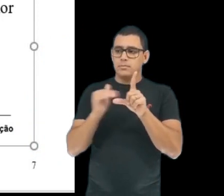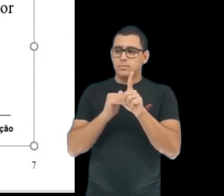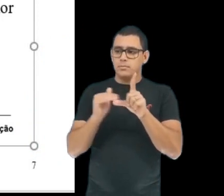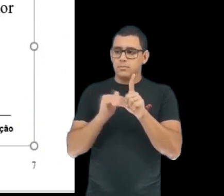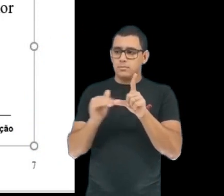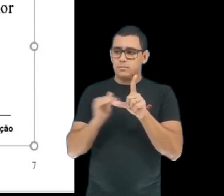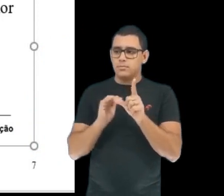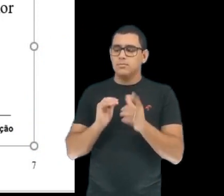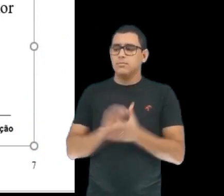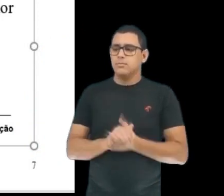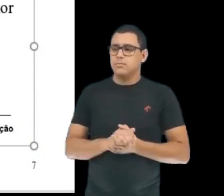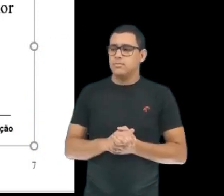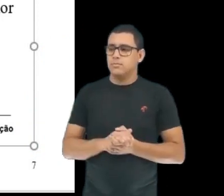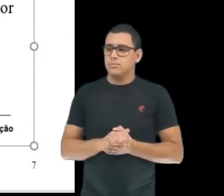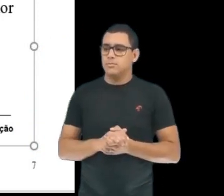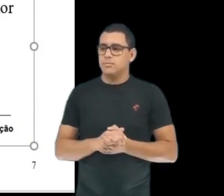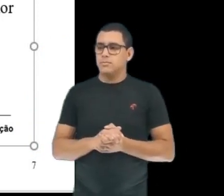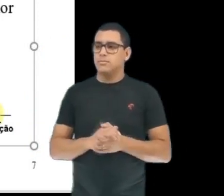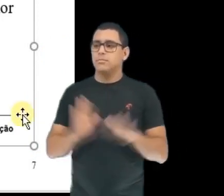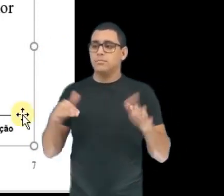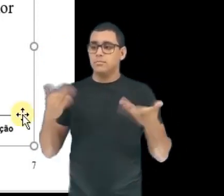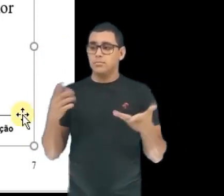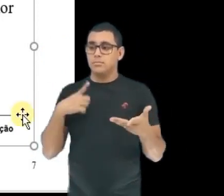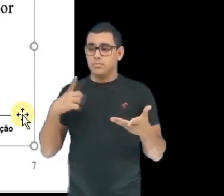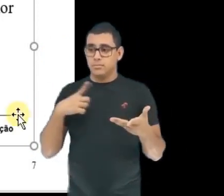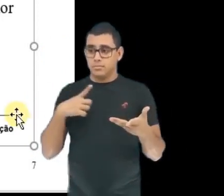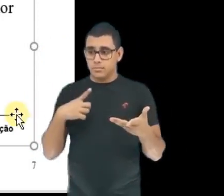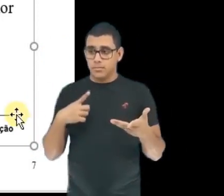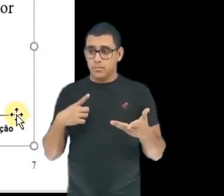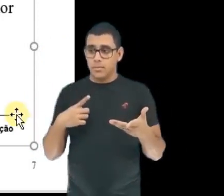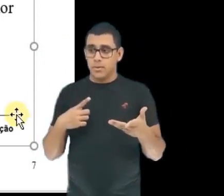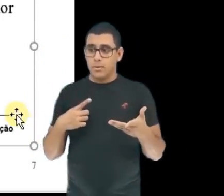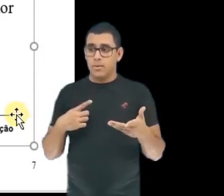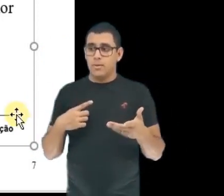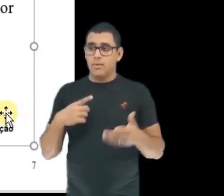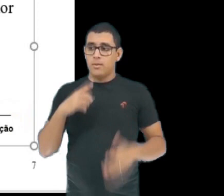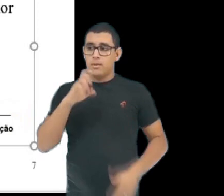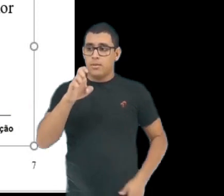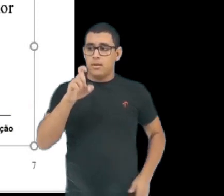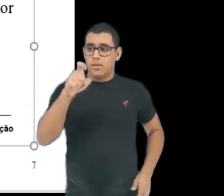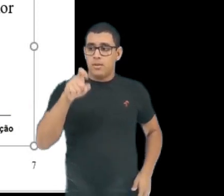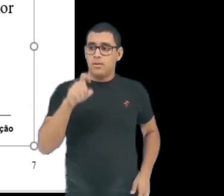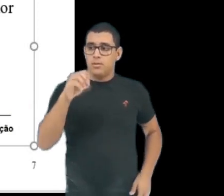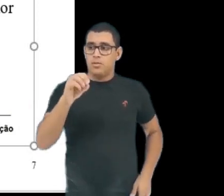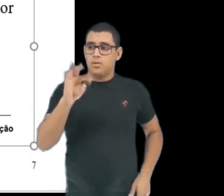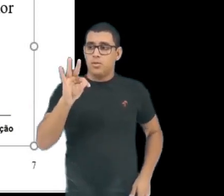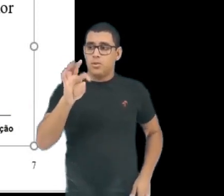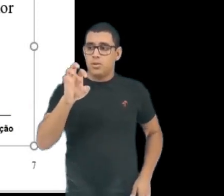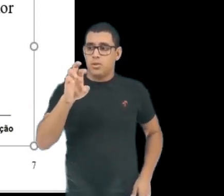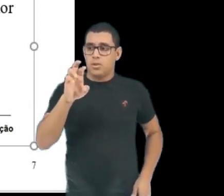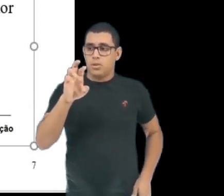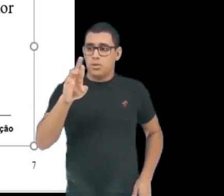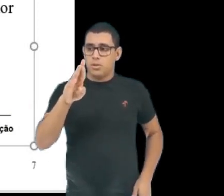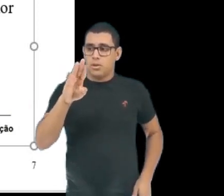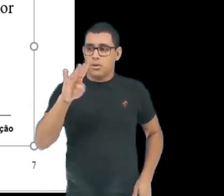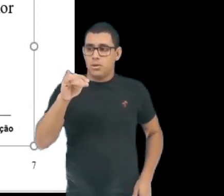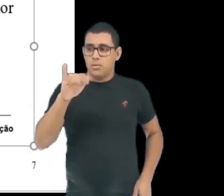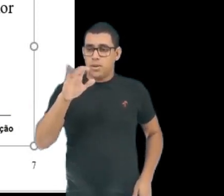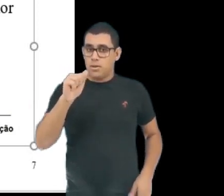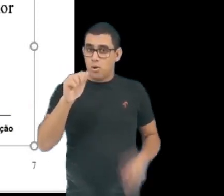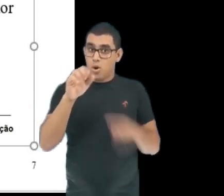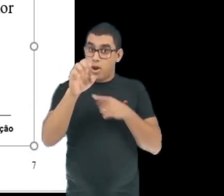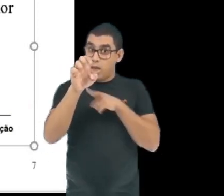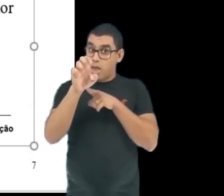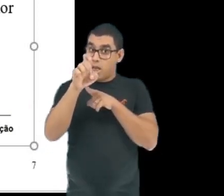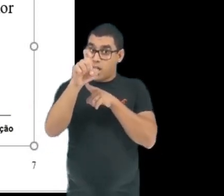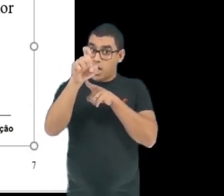assim? Uma vertical e a outra horizontal. Então, quando é que eu tenho uma reação exotérmica?